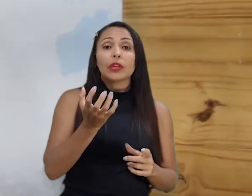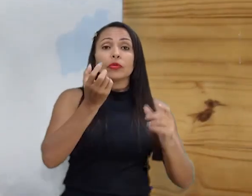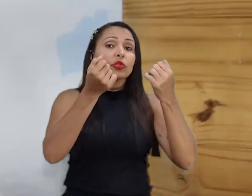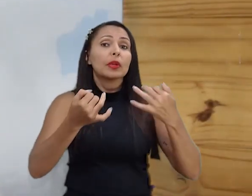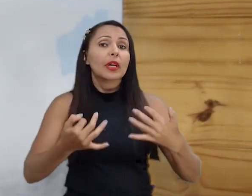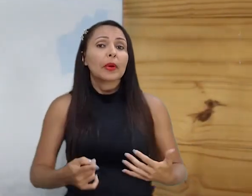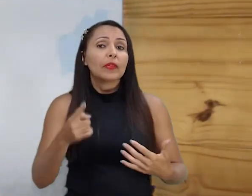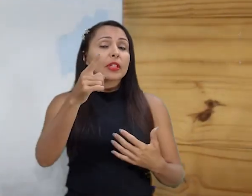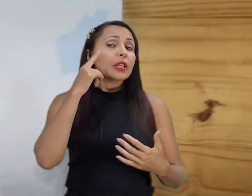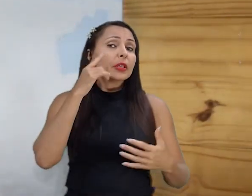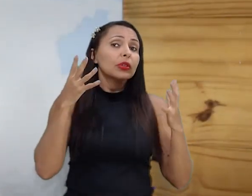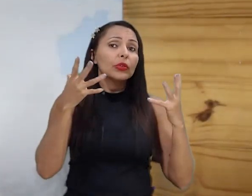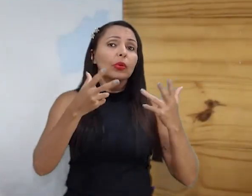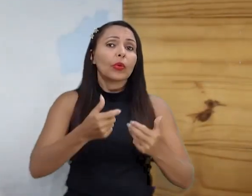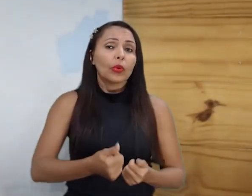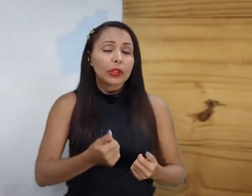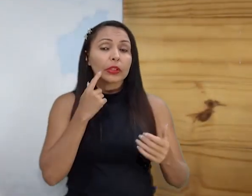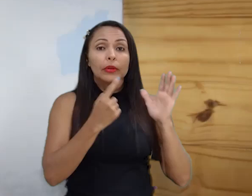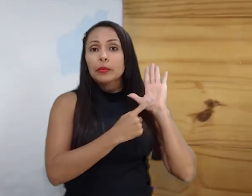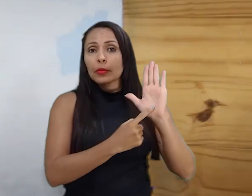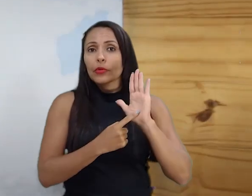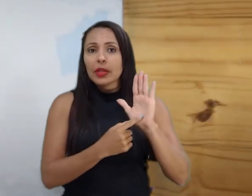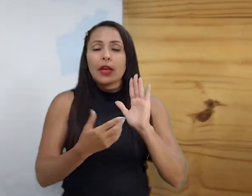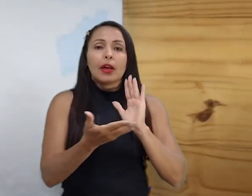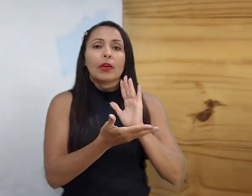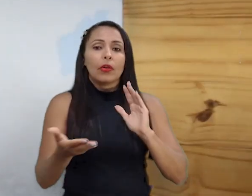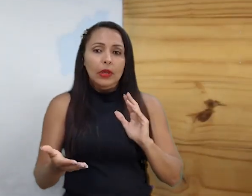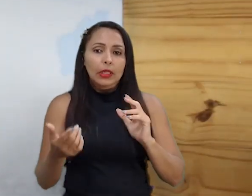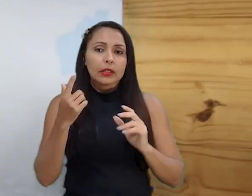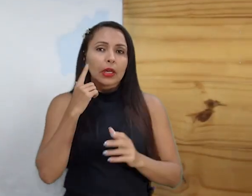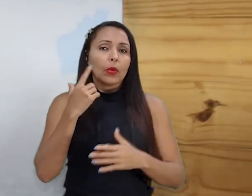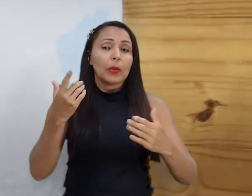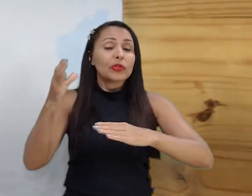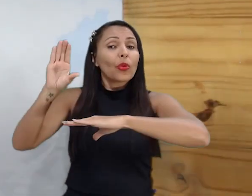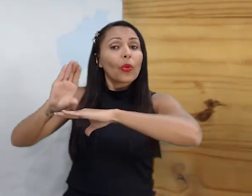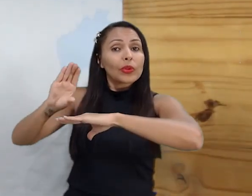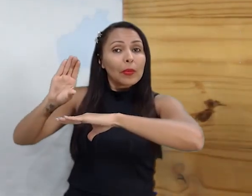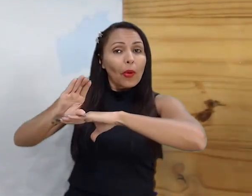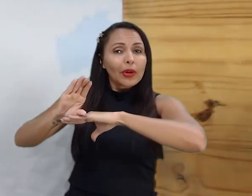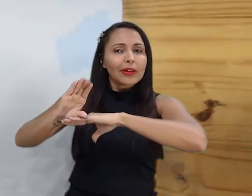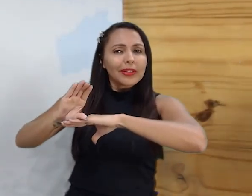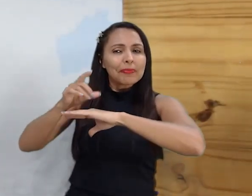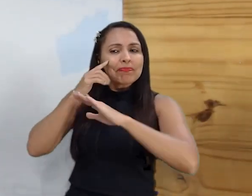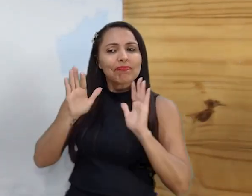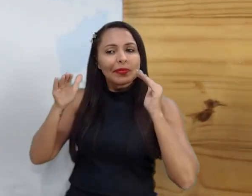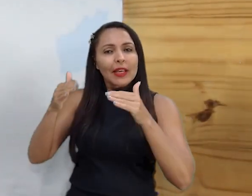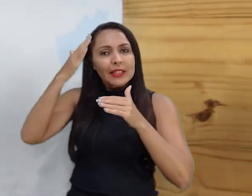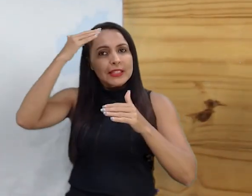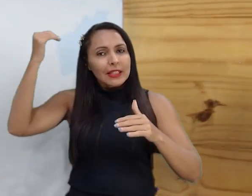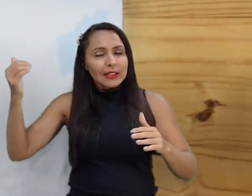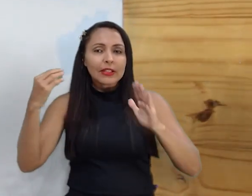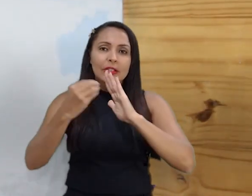Porque todas essas obras que eu mostrei agora nessa reflexão final são obras contemporâneas. São obras de artistas e de